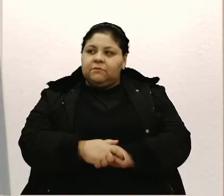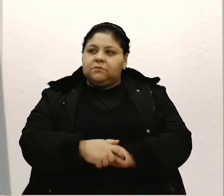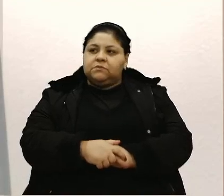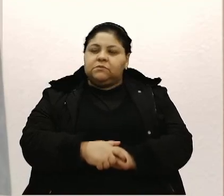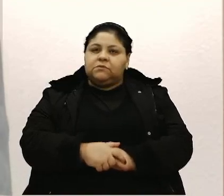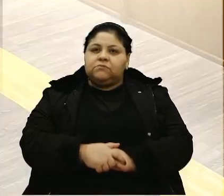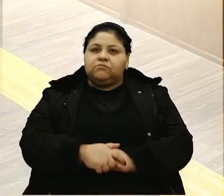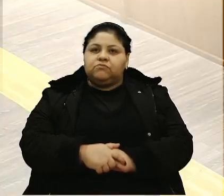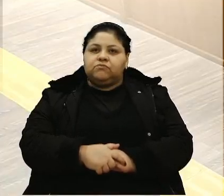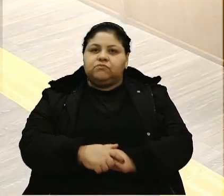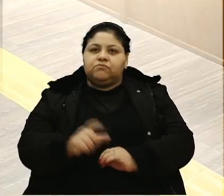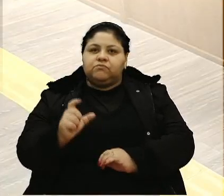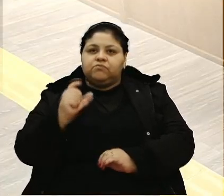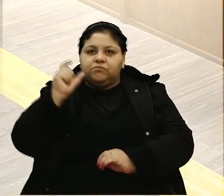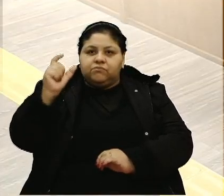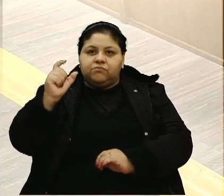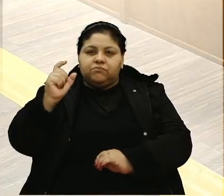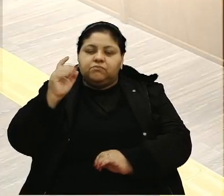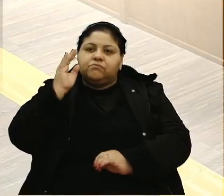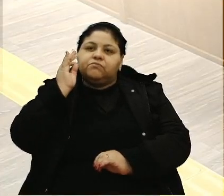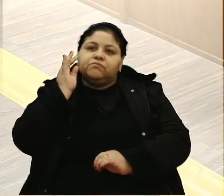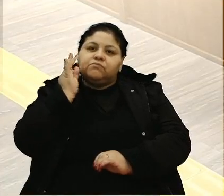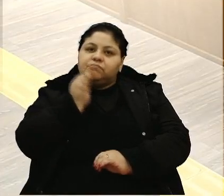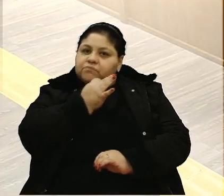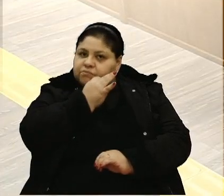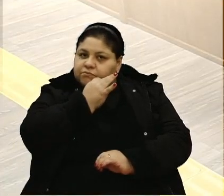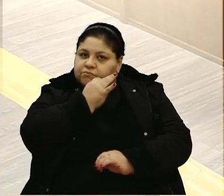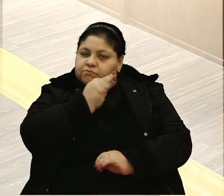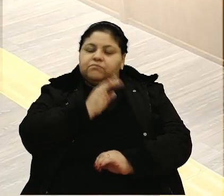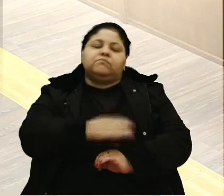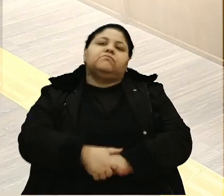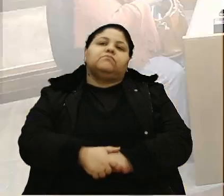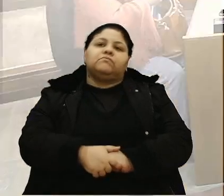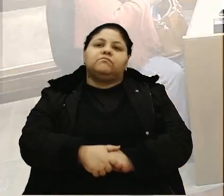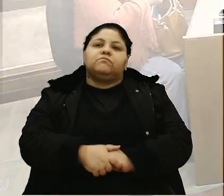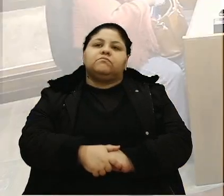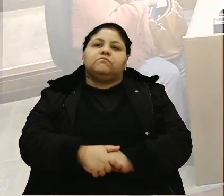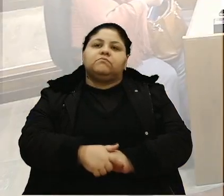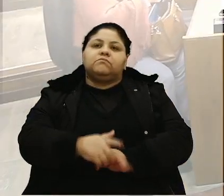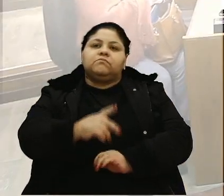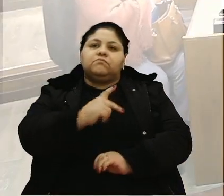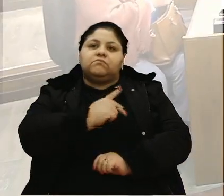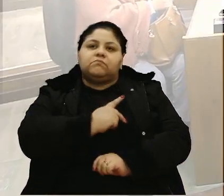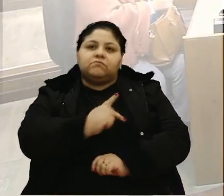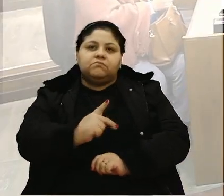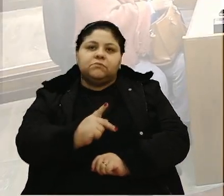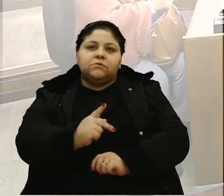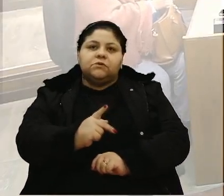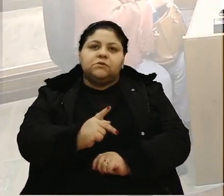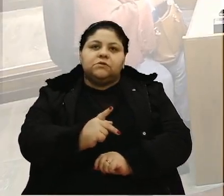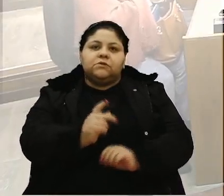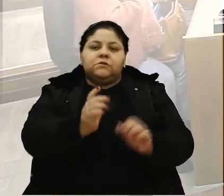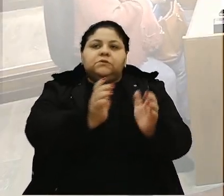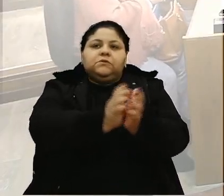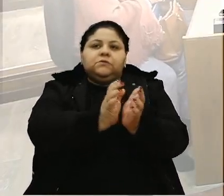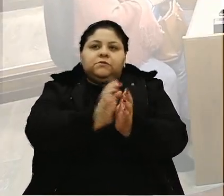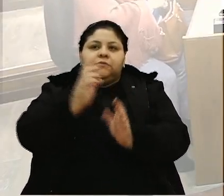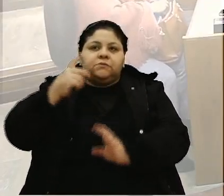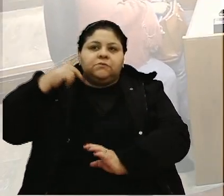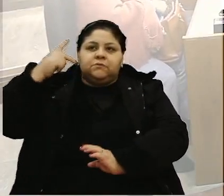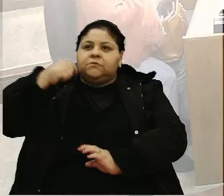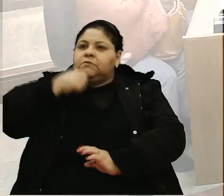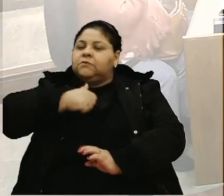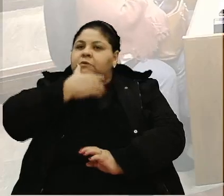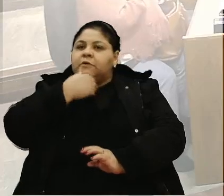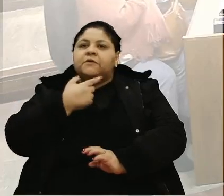palavra, presidente. Com a palavra, a vereadora Tatiane Frisso. Peço a palavra. Senhora presidente, nobres pares, colegas vereadores, eu